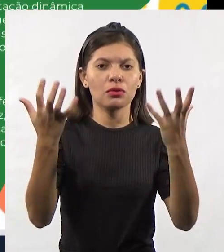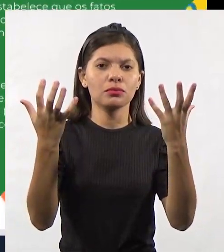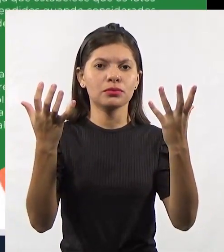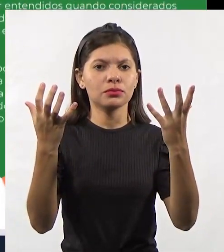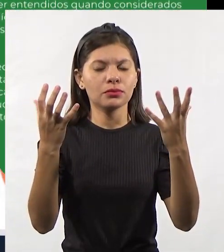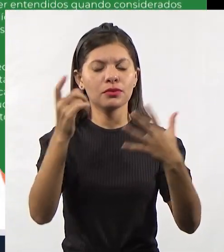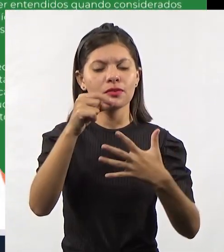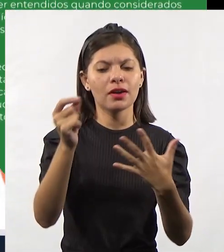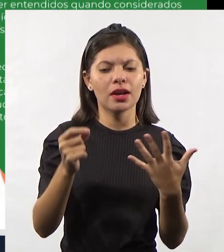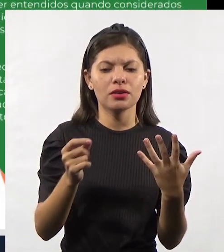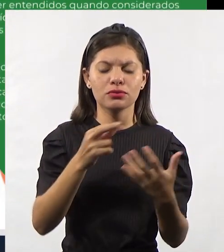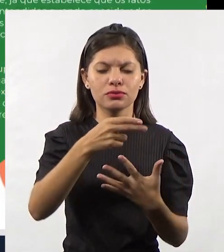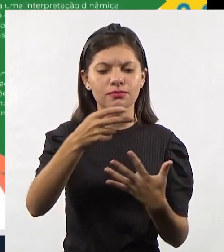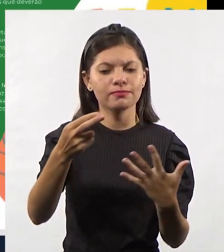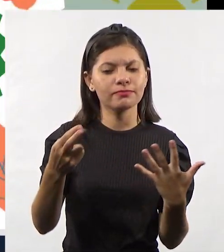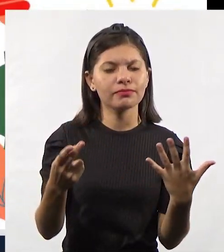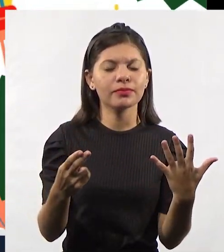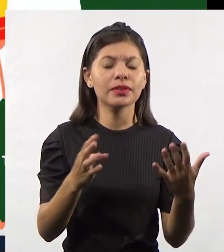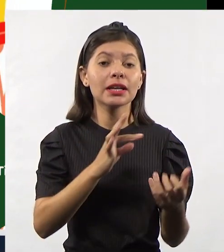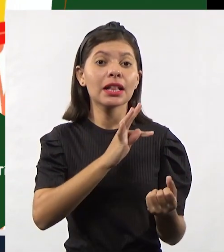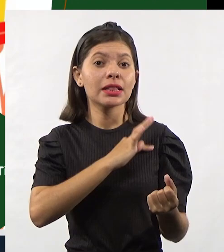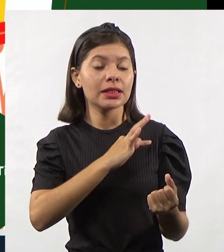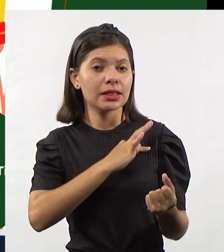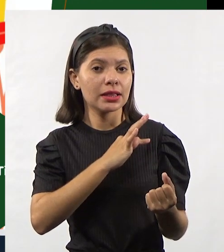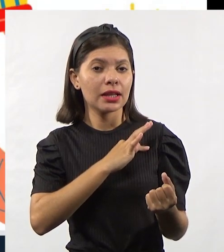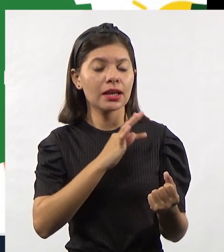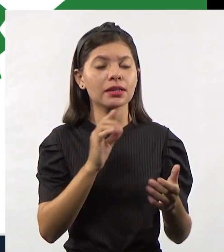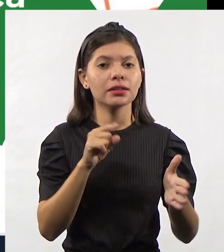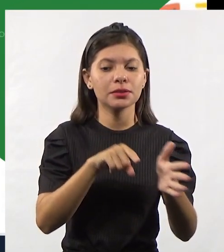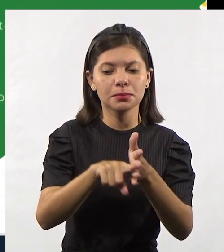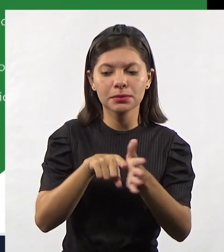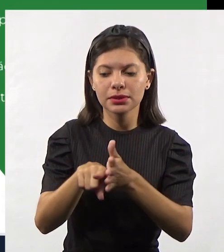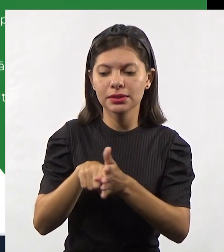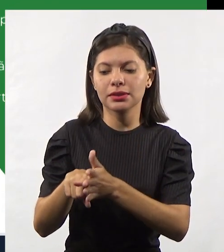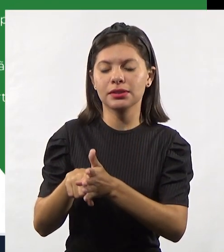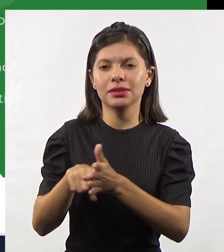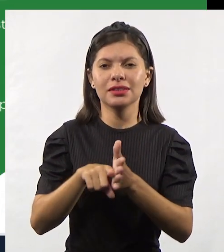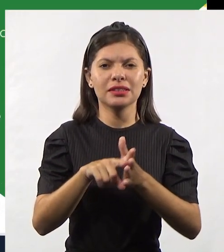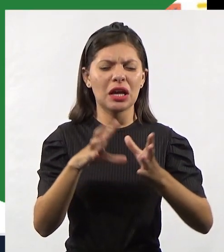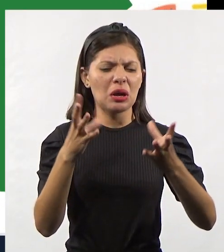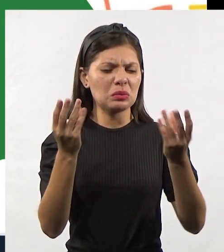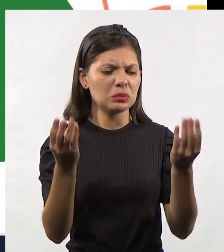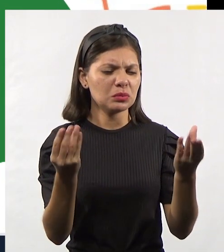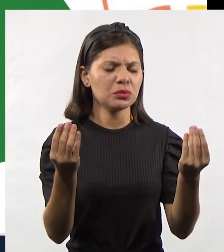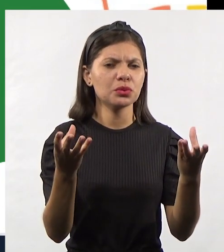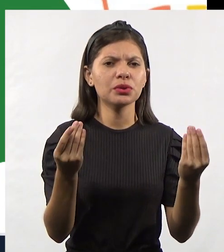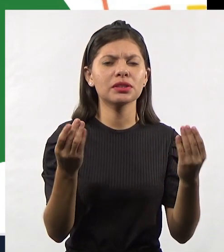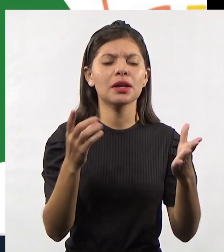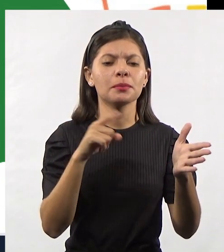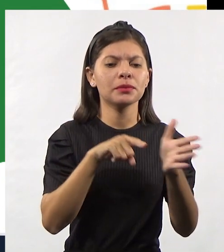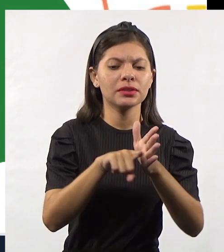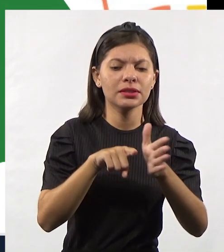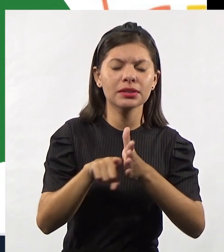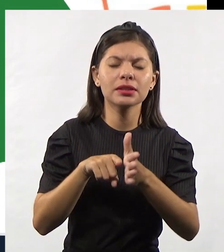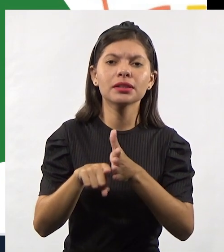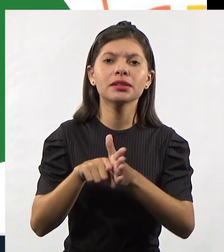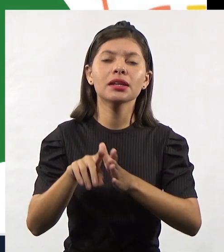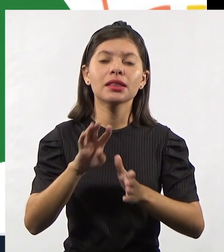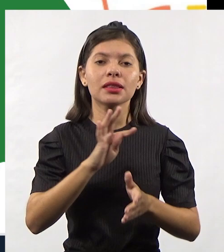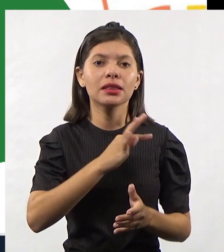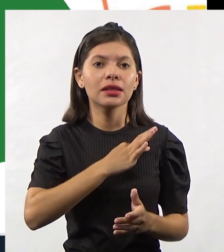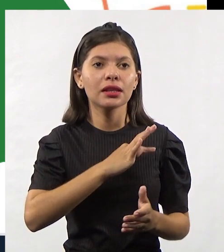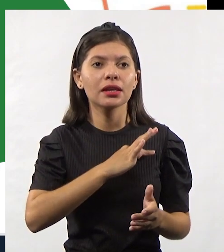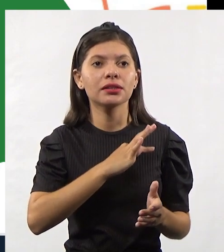E aí com relação a técnica de pesquisa além de outras tantas a pesquisa pode usar